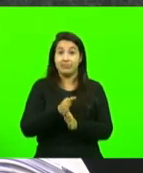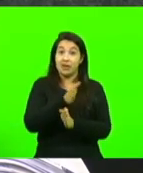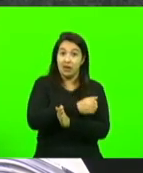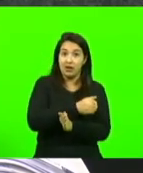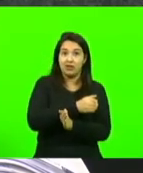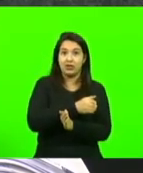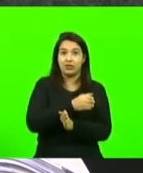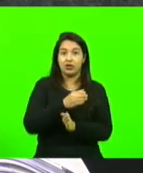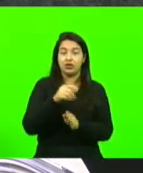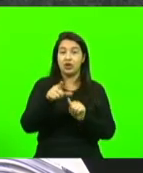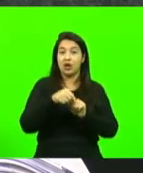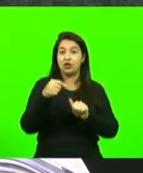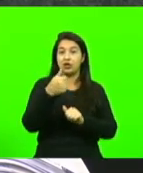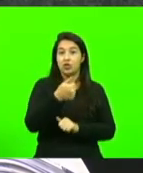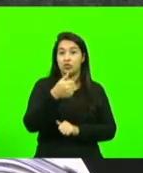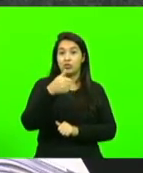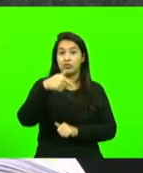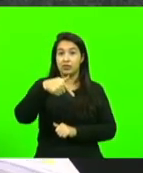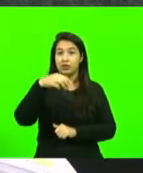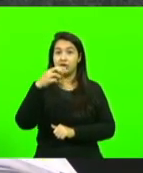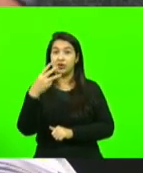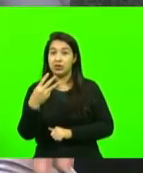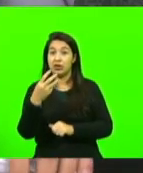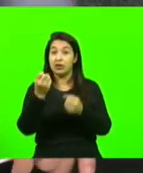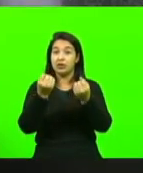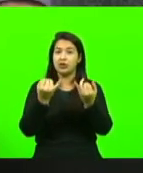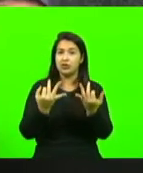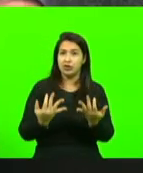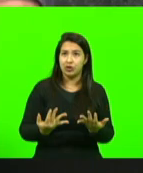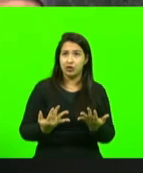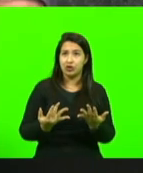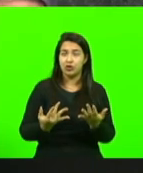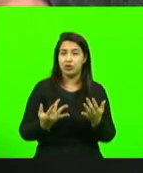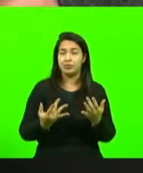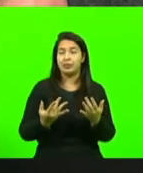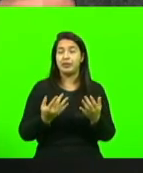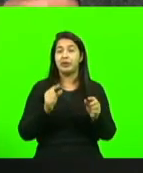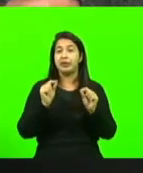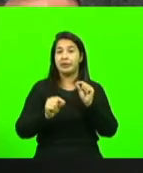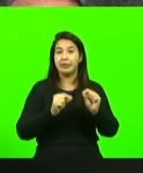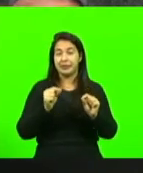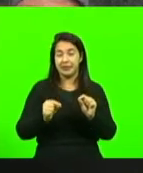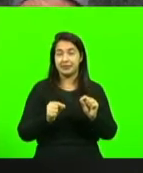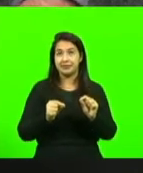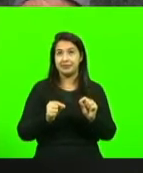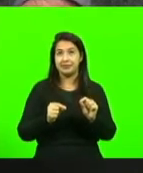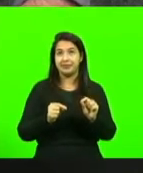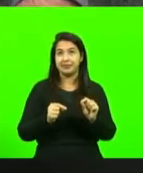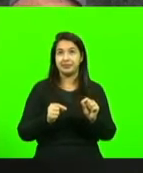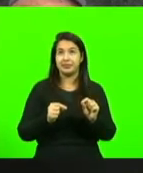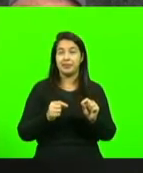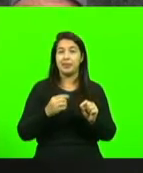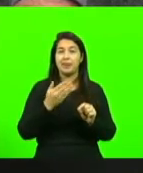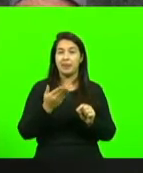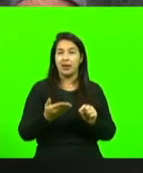no artigo 173 um dispositivo que dizia o seguinte ressalvados os casos previstos na